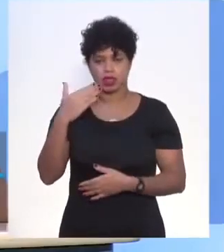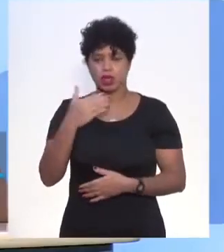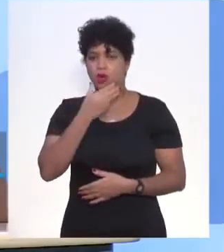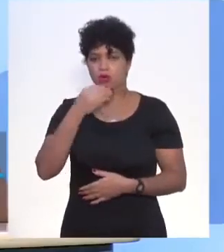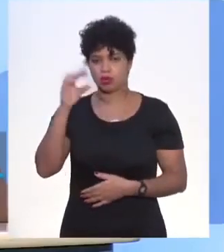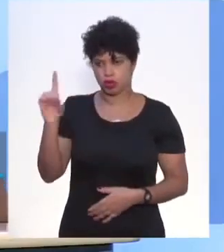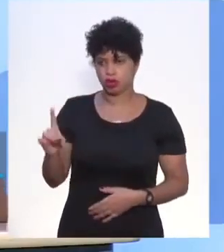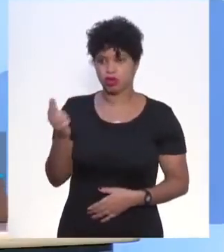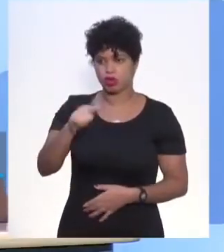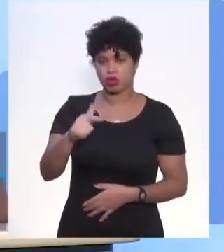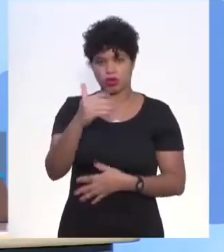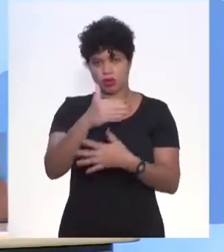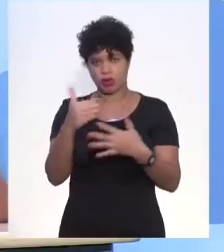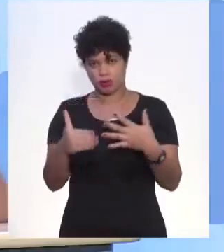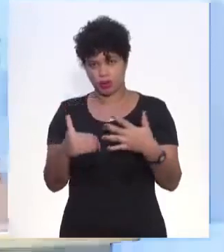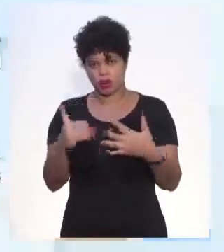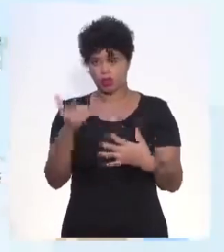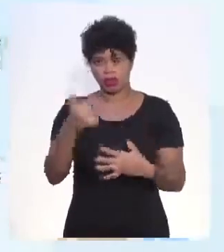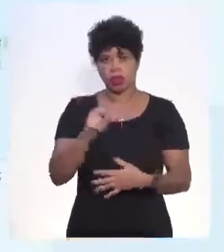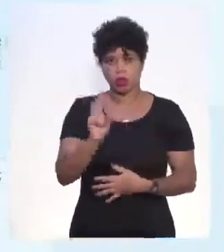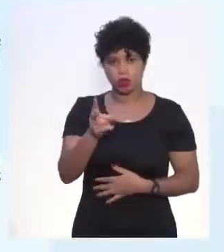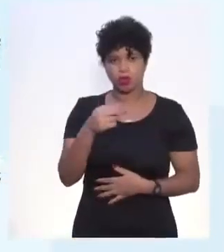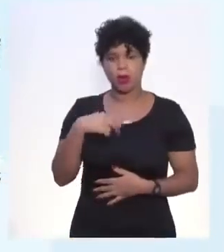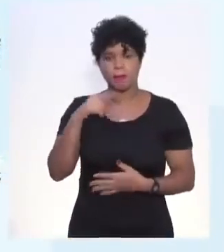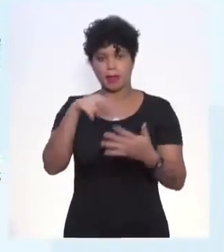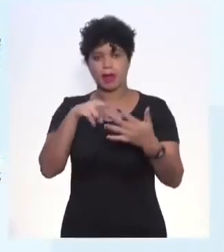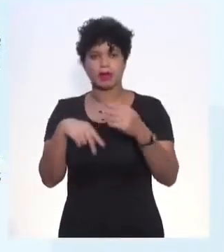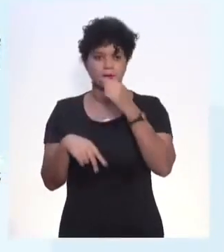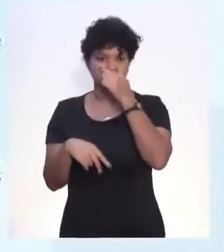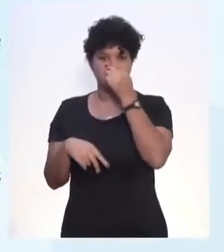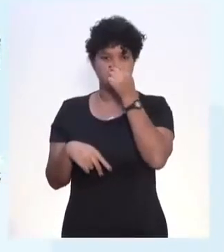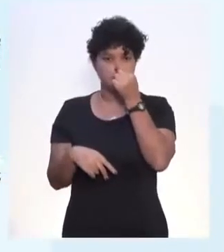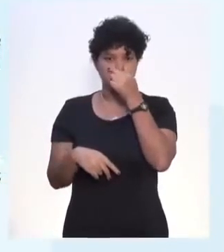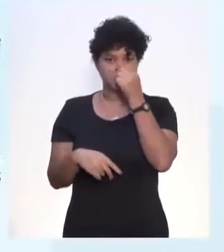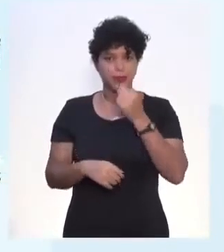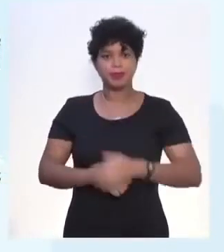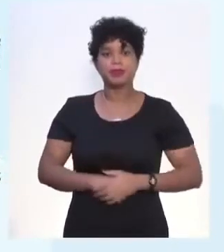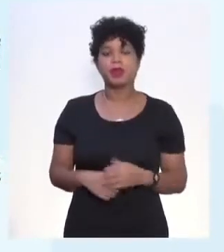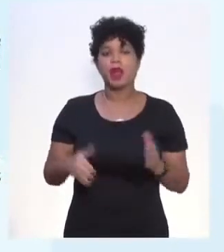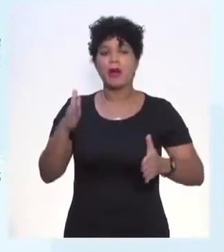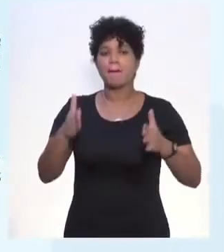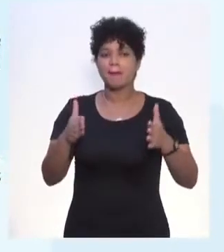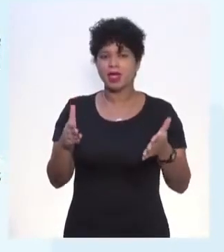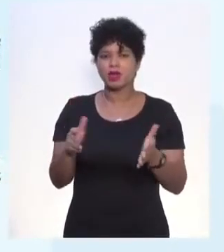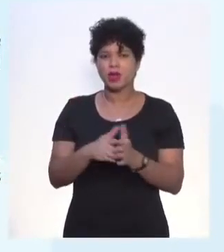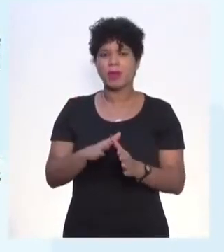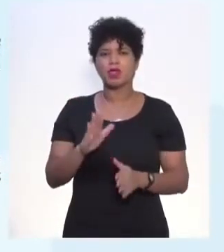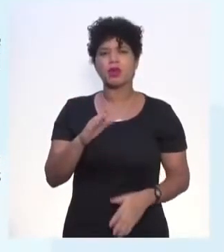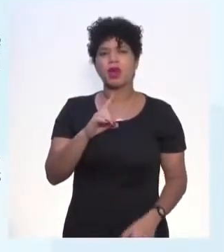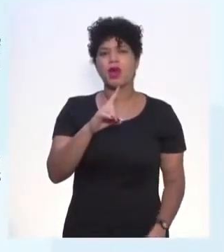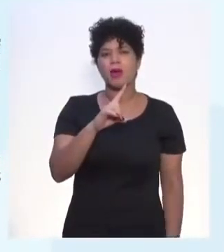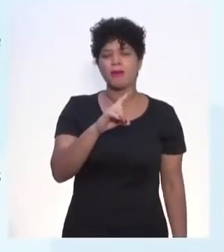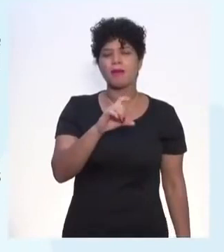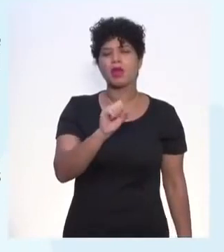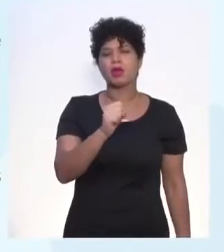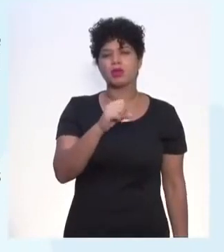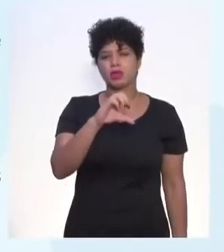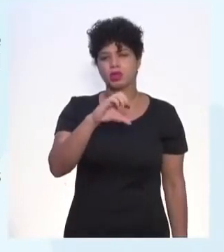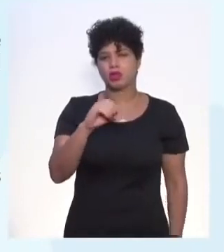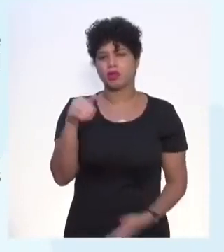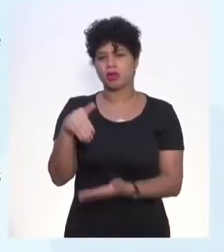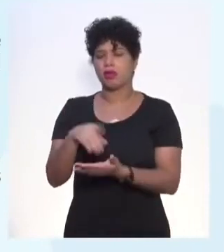colocar novamente na tela para a gente continuar a nossa leitura, né? Nesse período de 1890 até